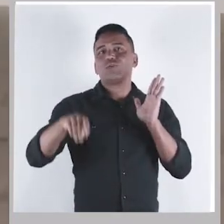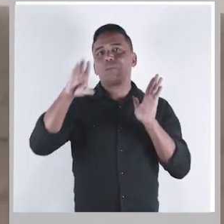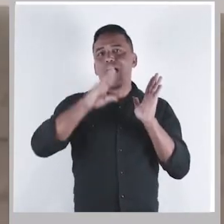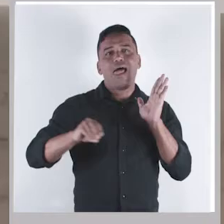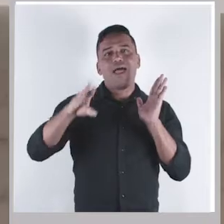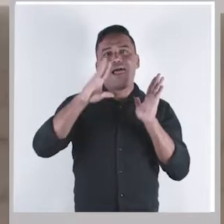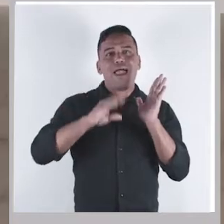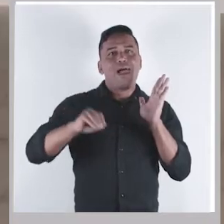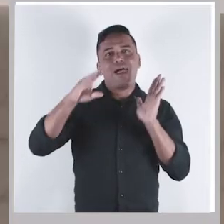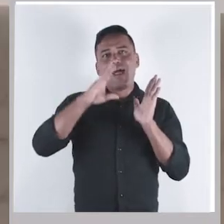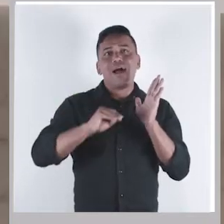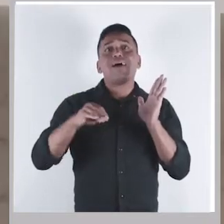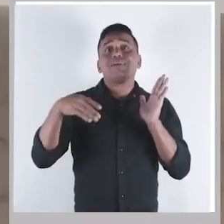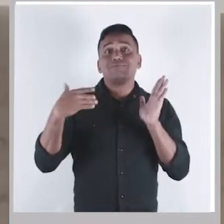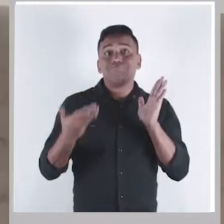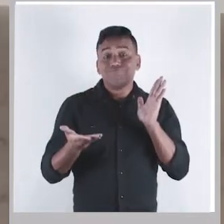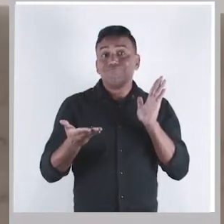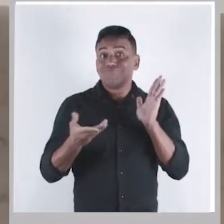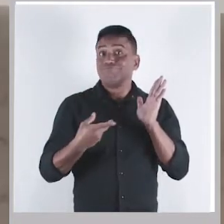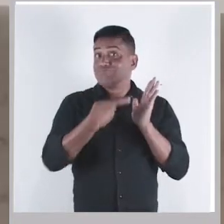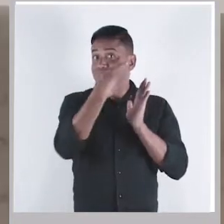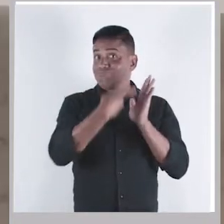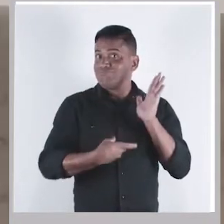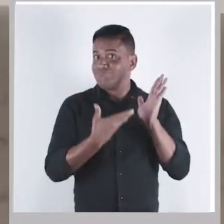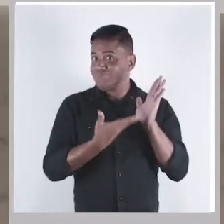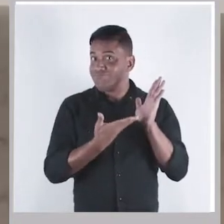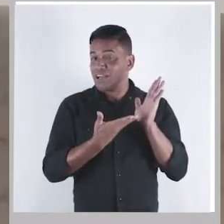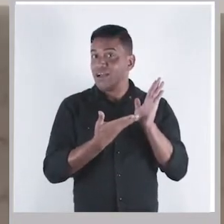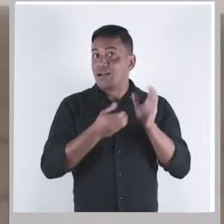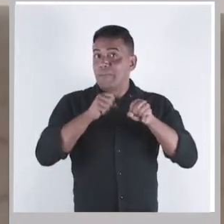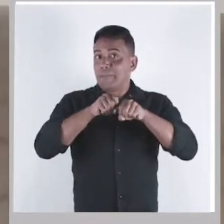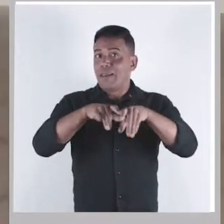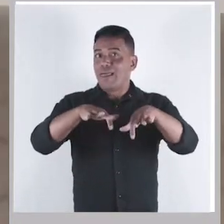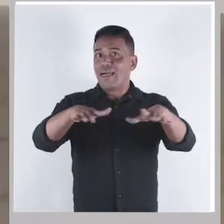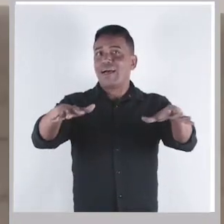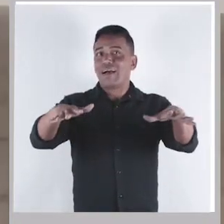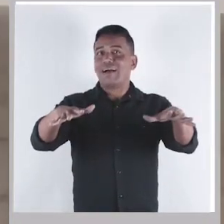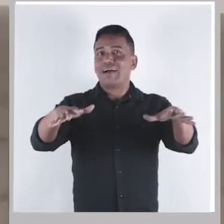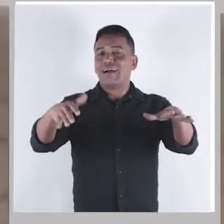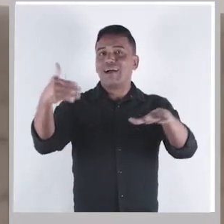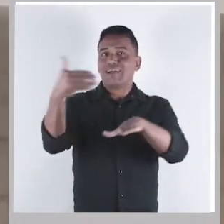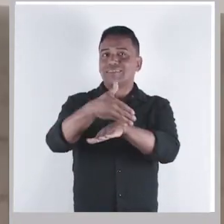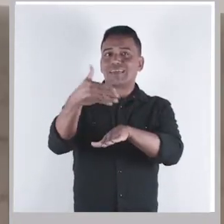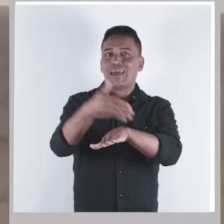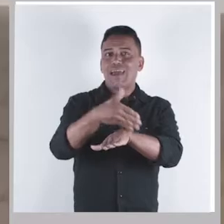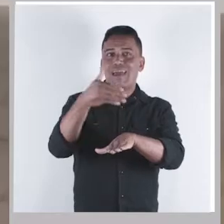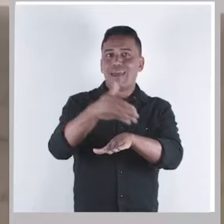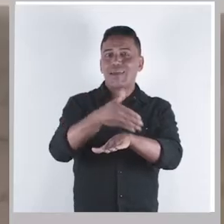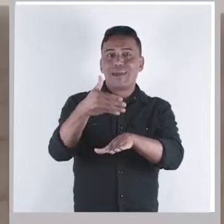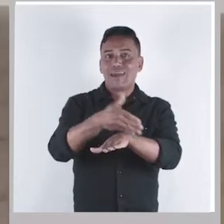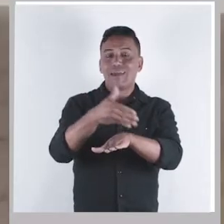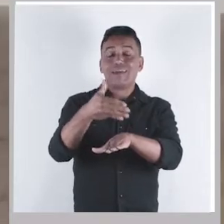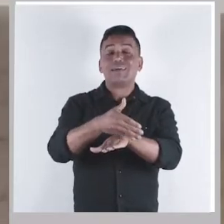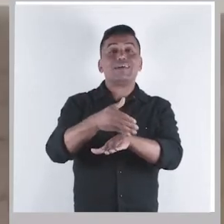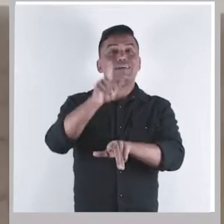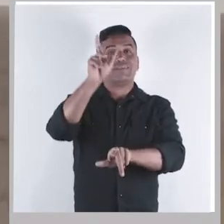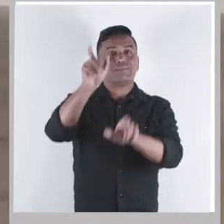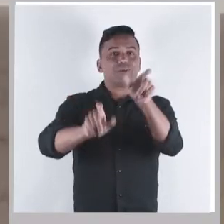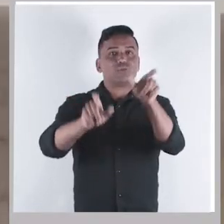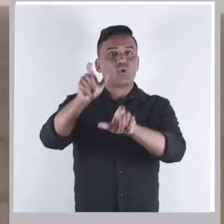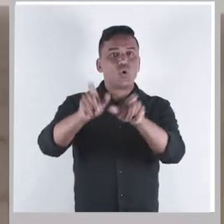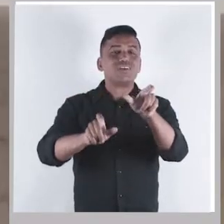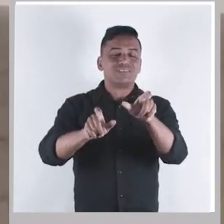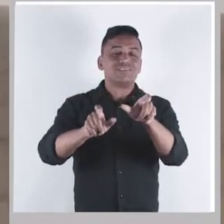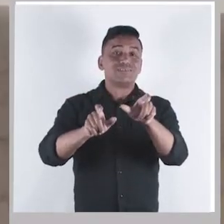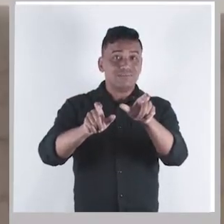faz a partir desse entendimento de democratização, né? Como que é isso, né? Como que essa